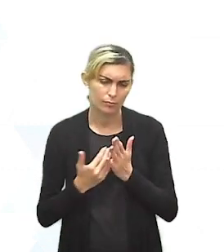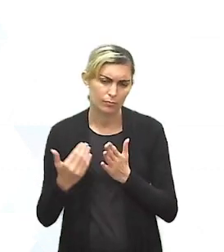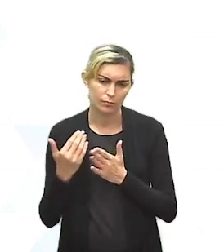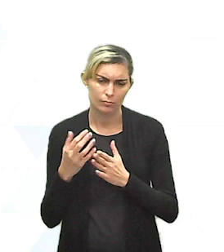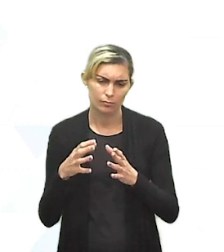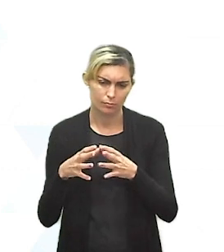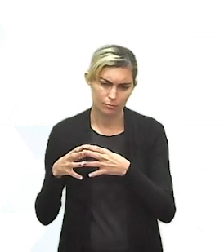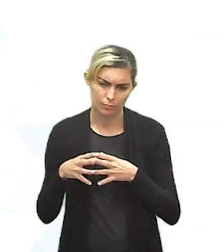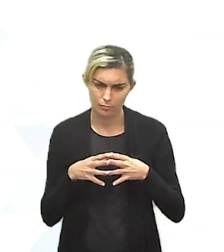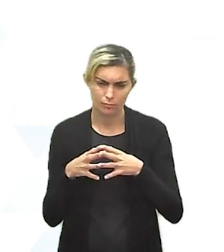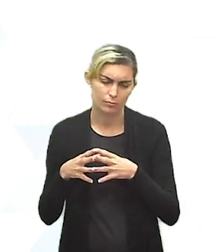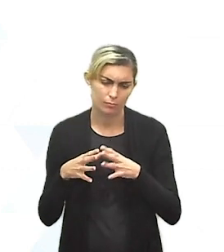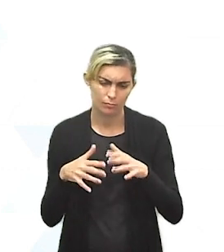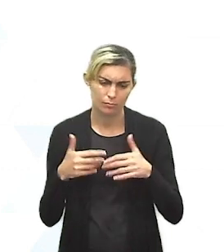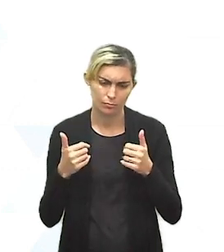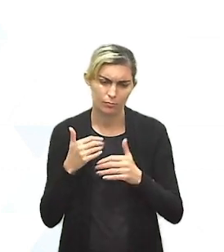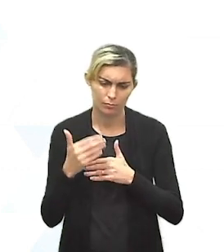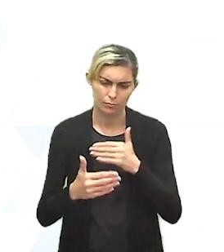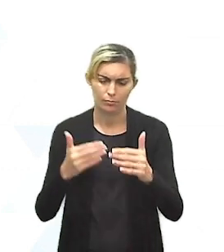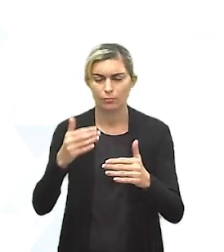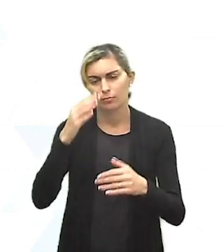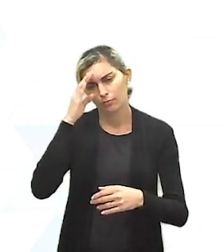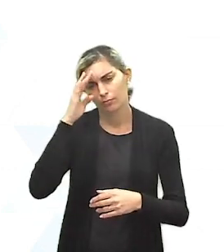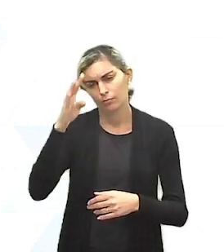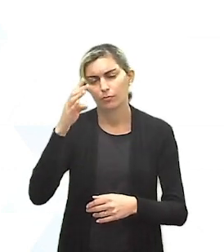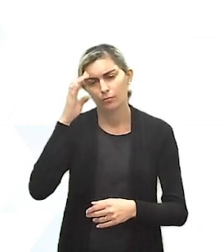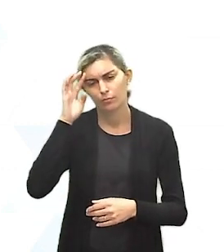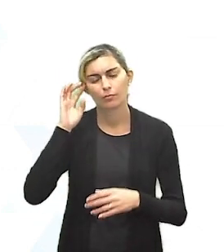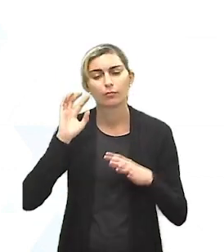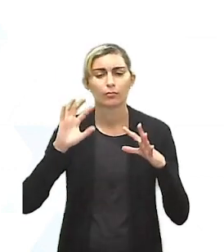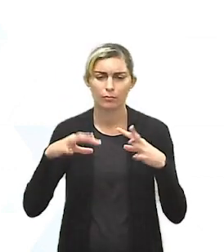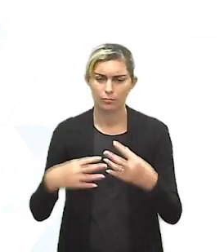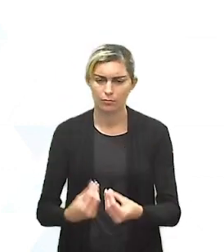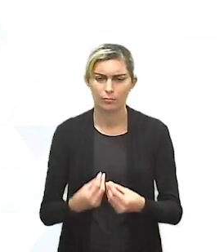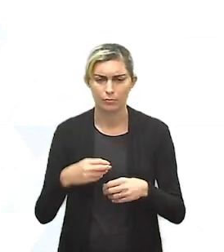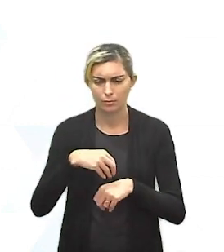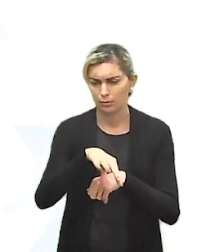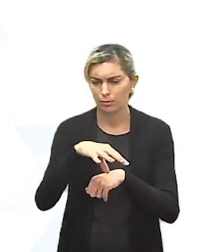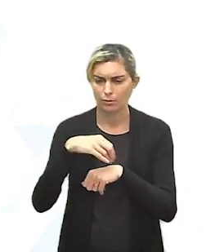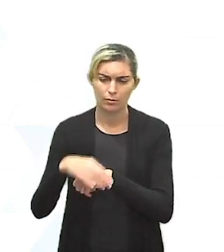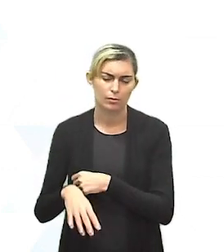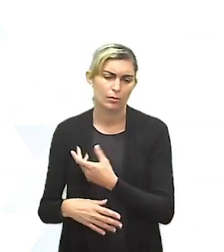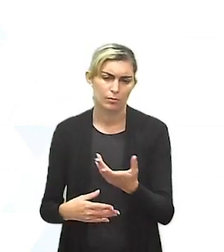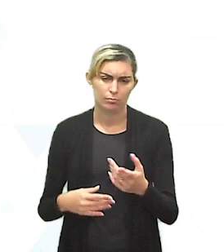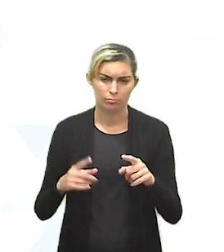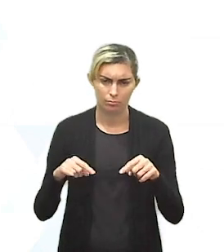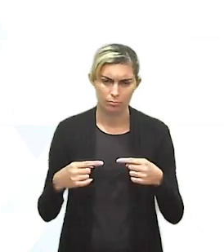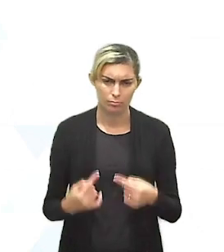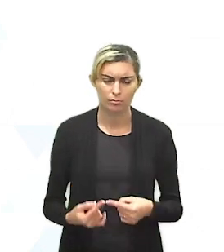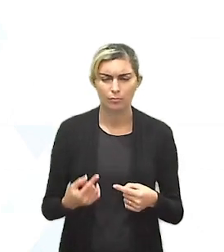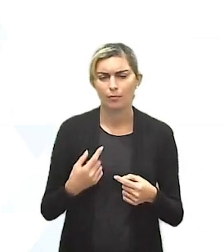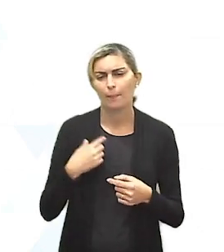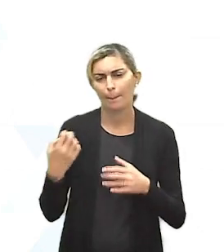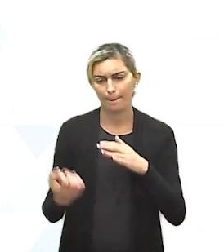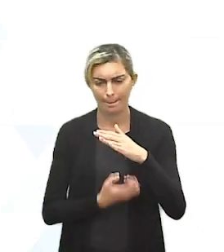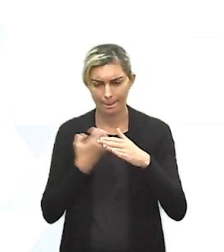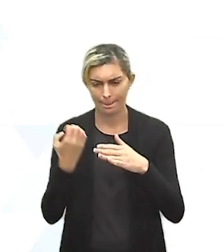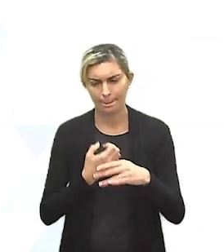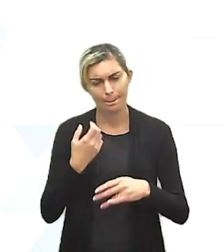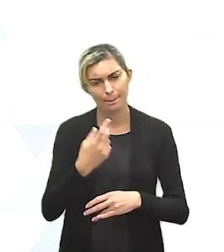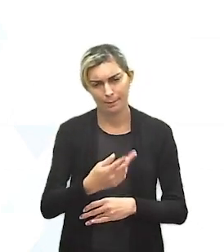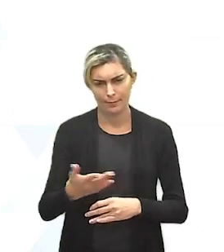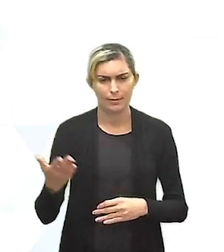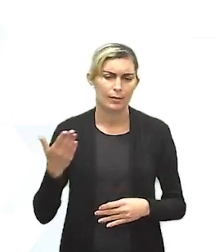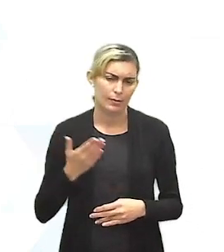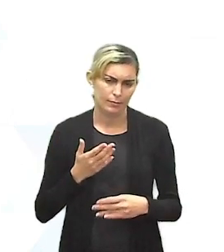envolvam melhor e, consequentemente, o principal de todos eles é fornecer diferencial competitivo para a empresa, para que ela ganhe destaque